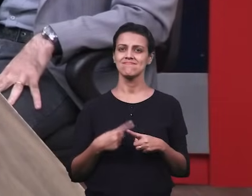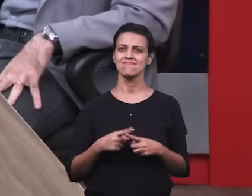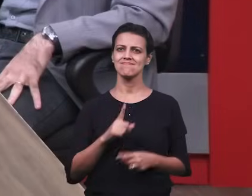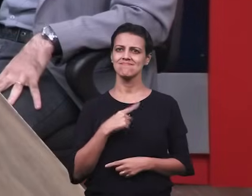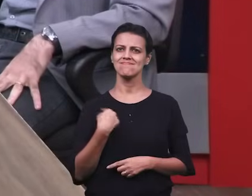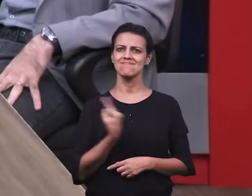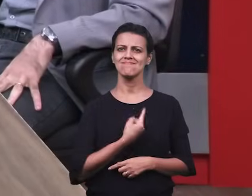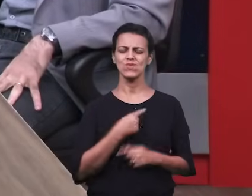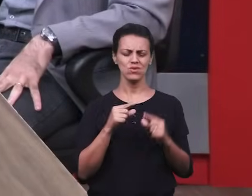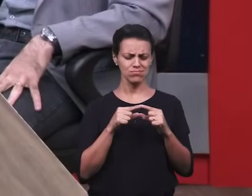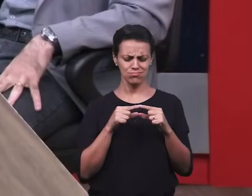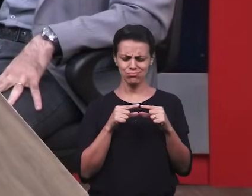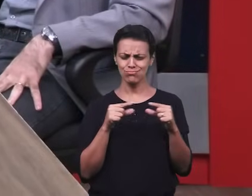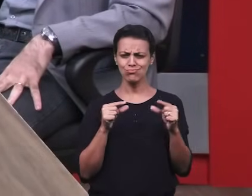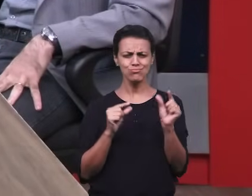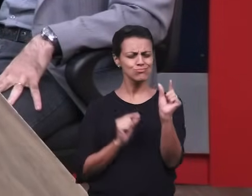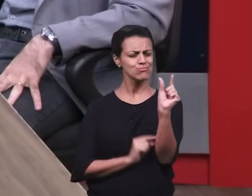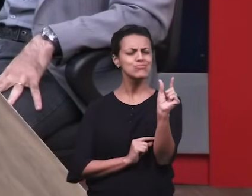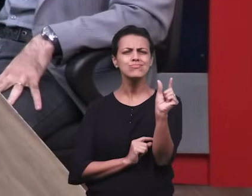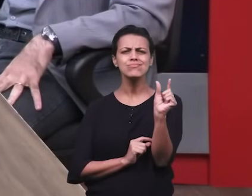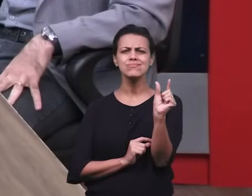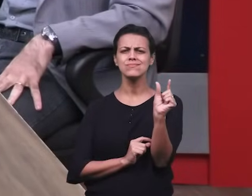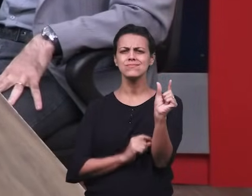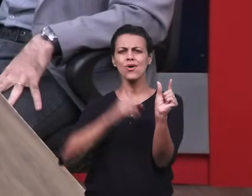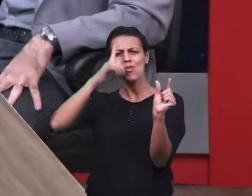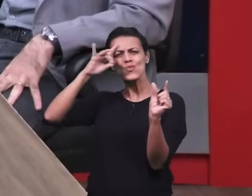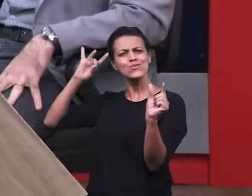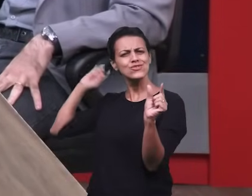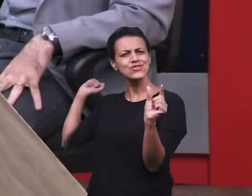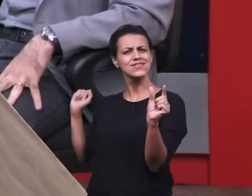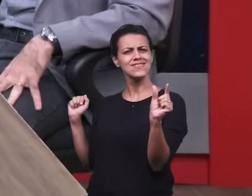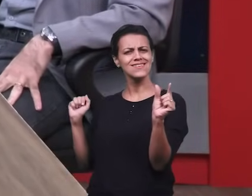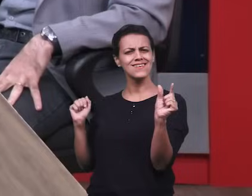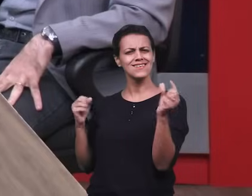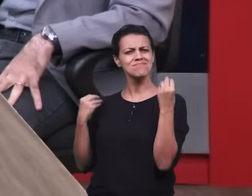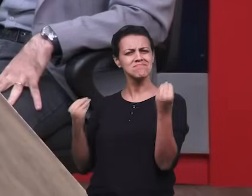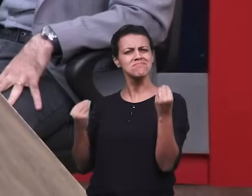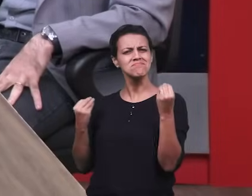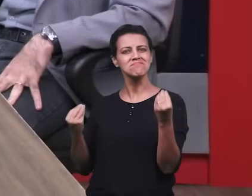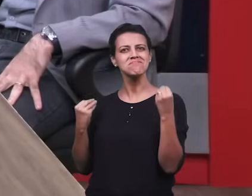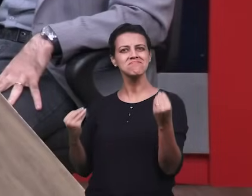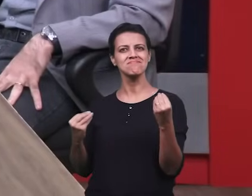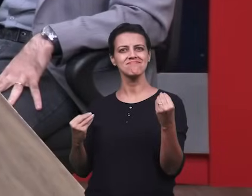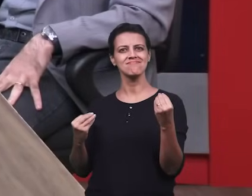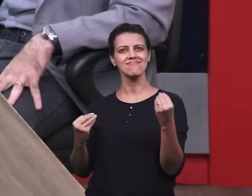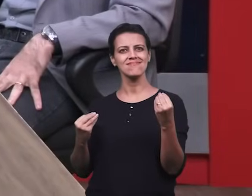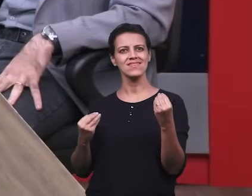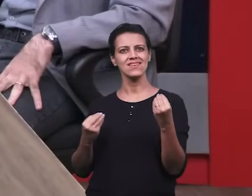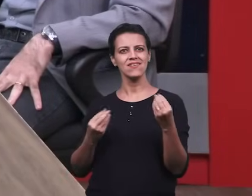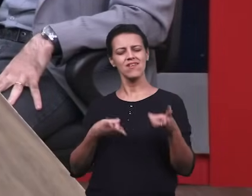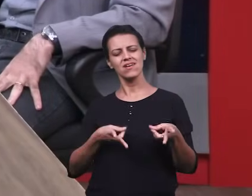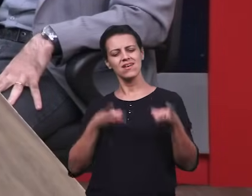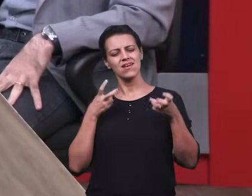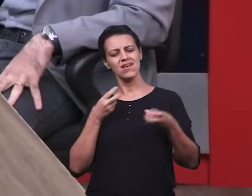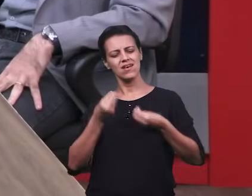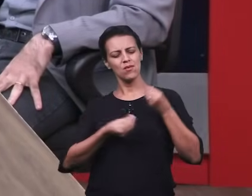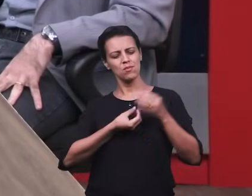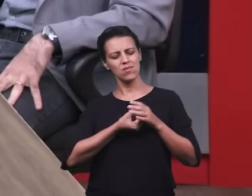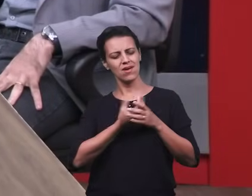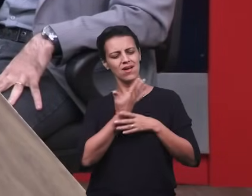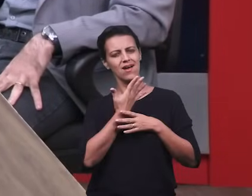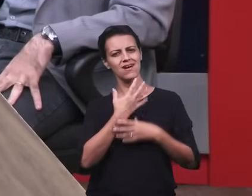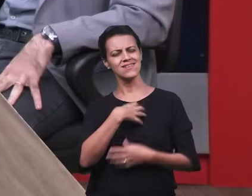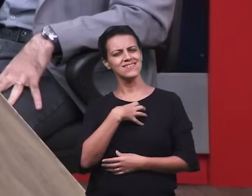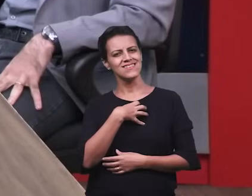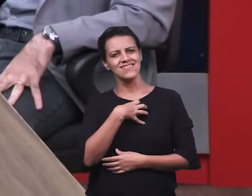dia fomos desse tamaniquinho aí, né, pastor? Sim. Todos nós. Então, quando a gente observa essa origem, não tem como a